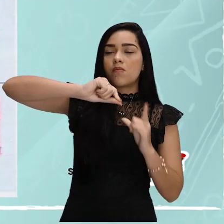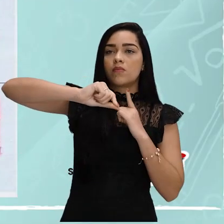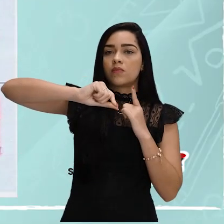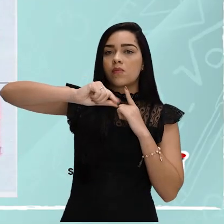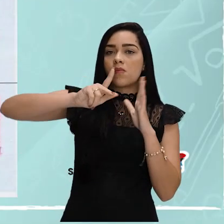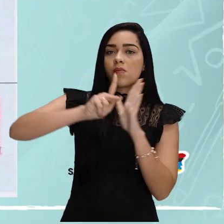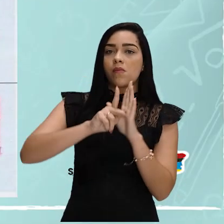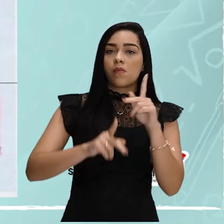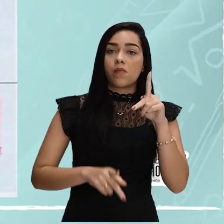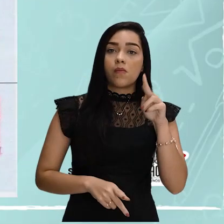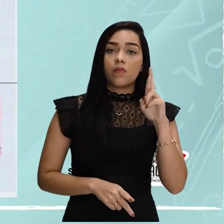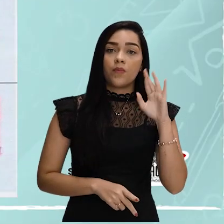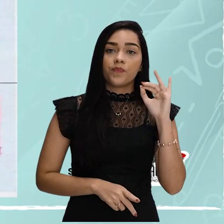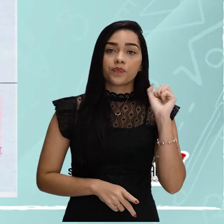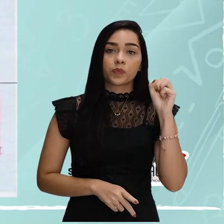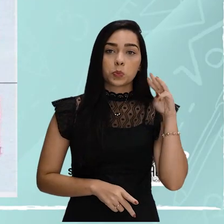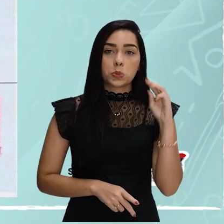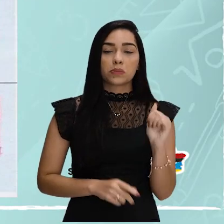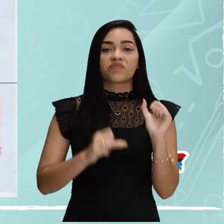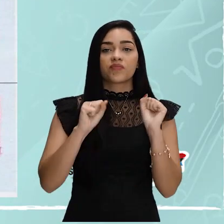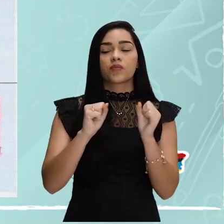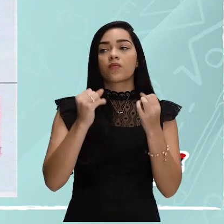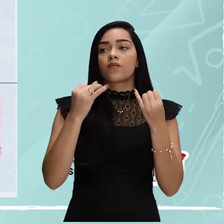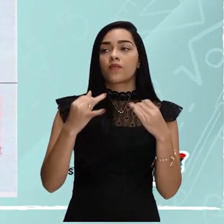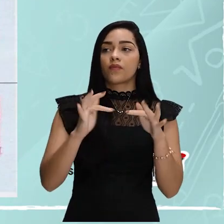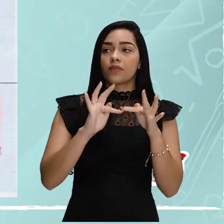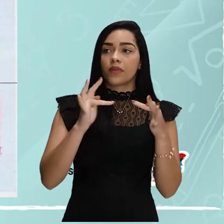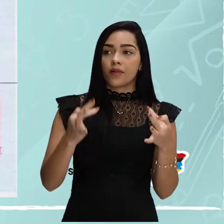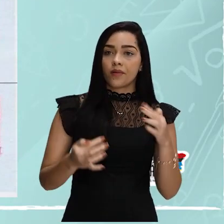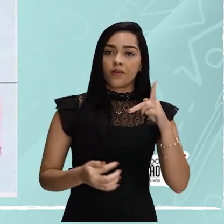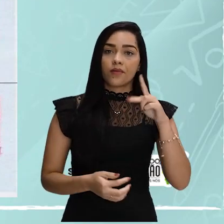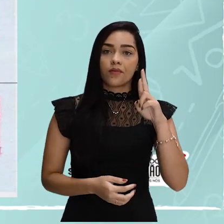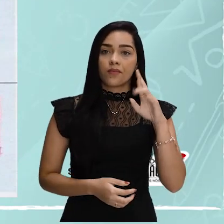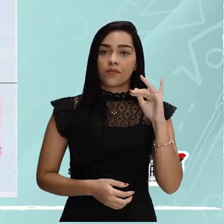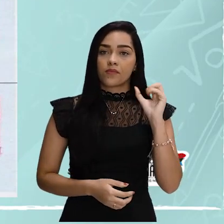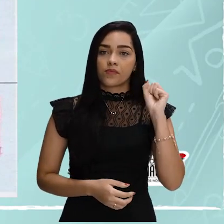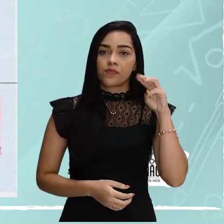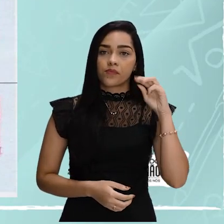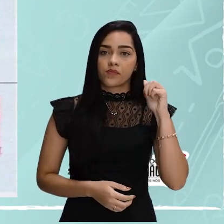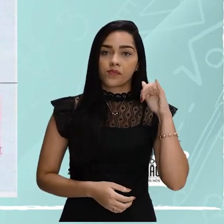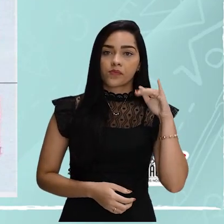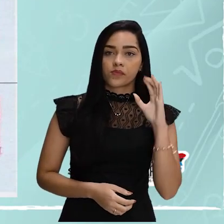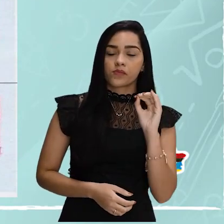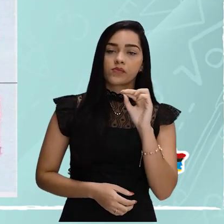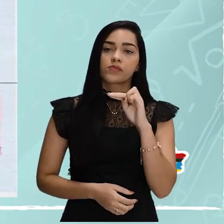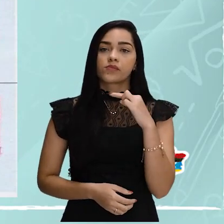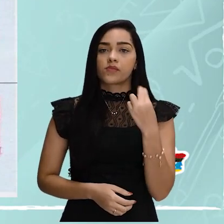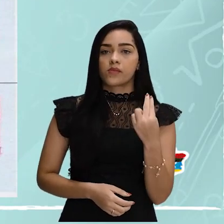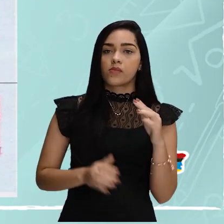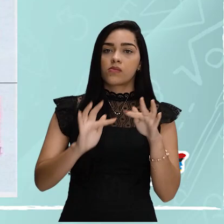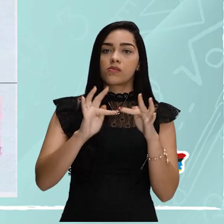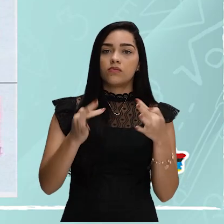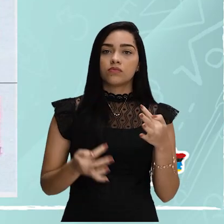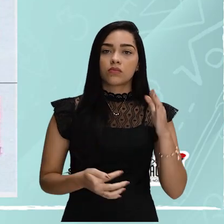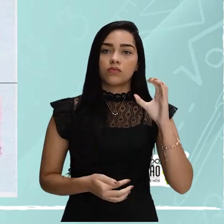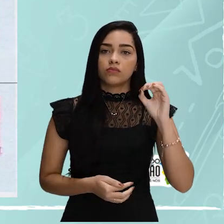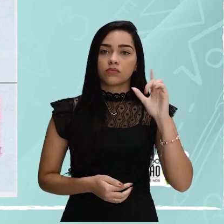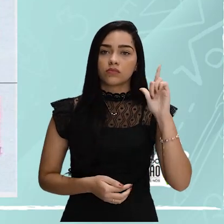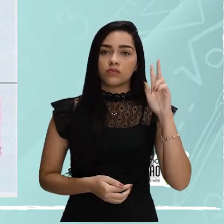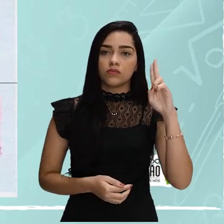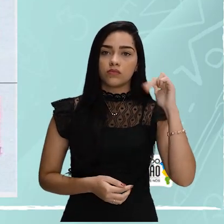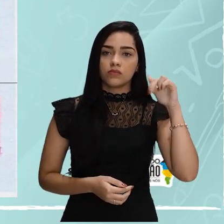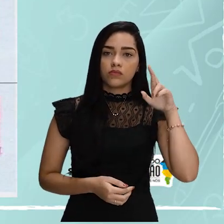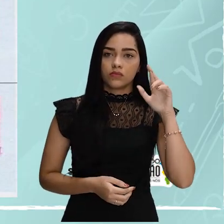Formato de prisma. Então, a gente pode dizer que é um epitélio simples prismático ou simples colunar, porque também